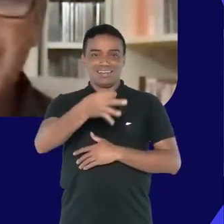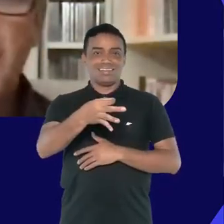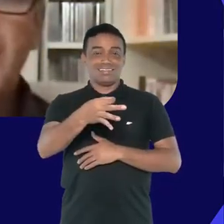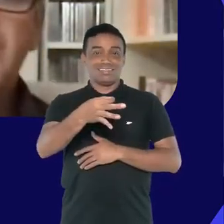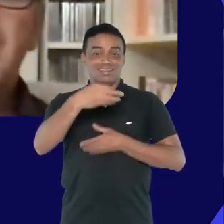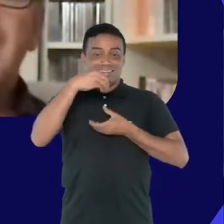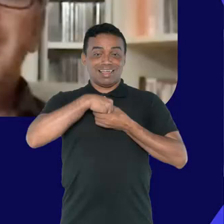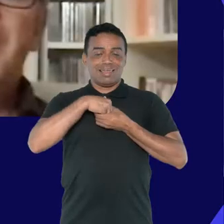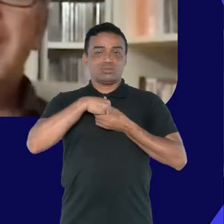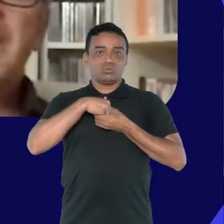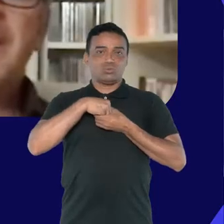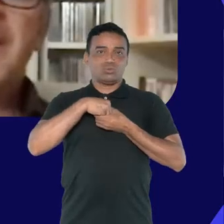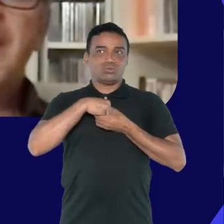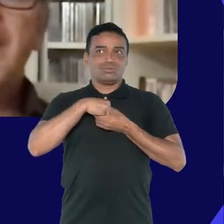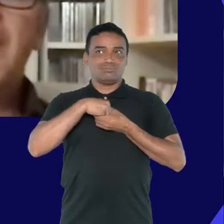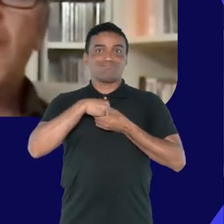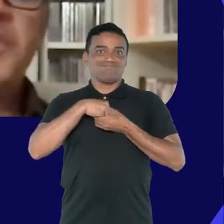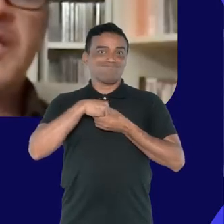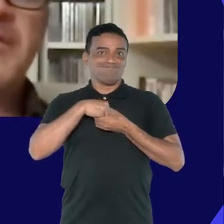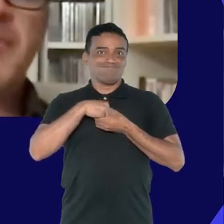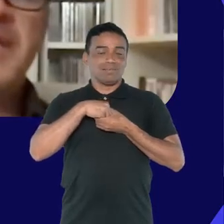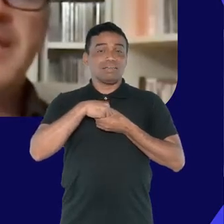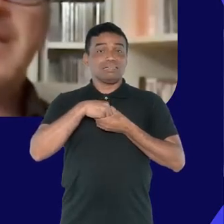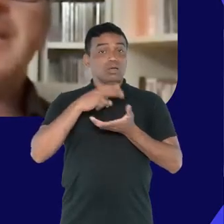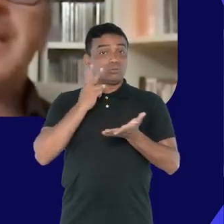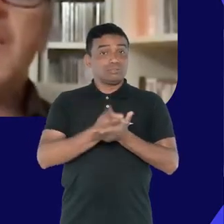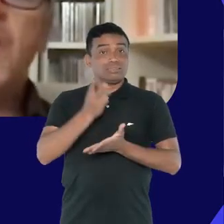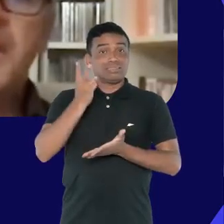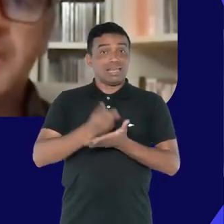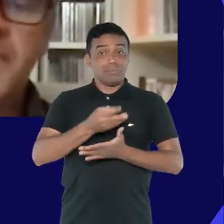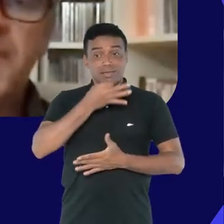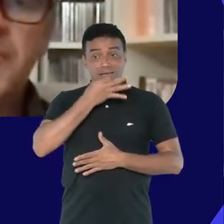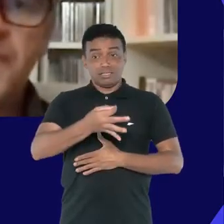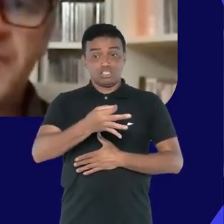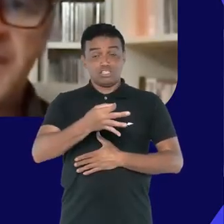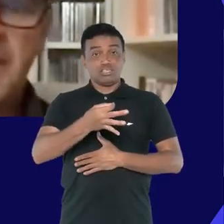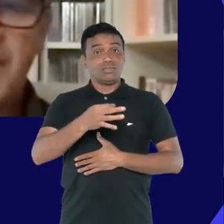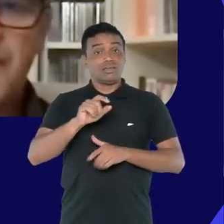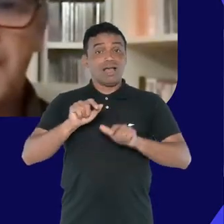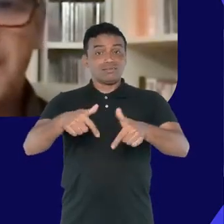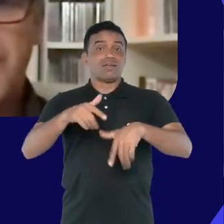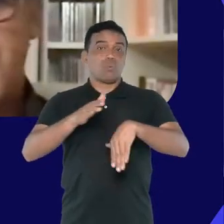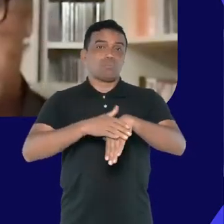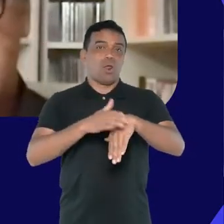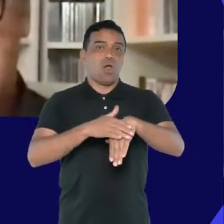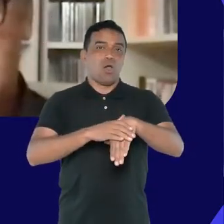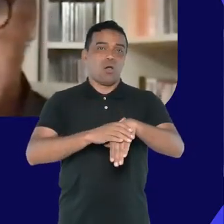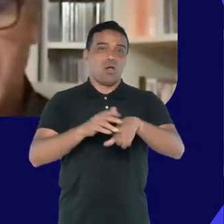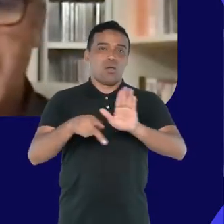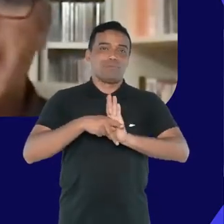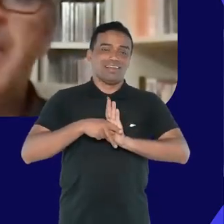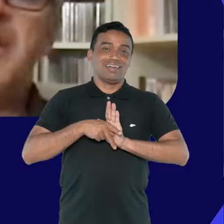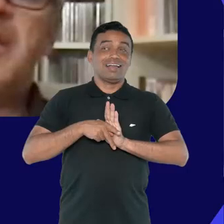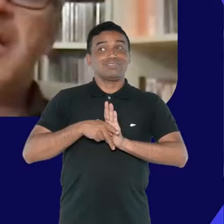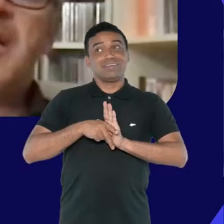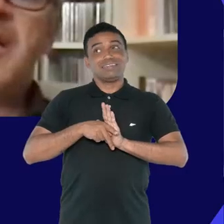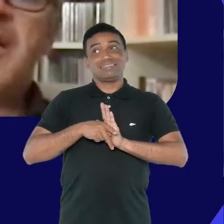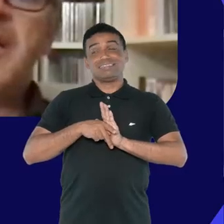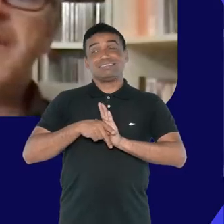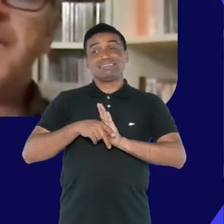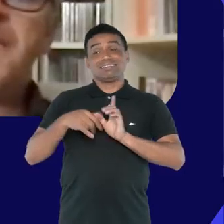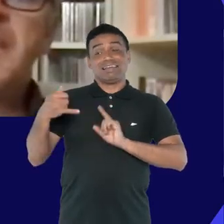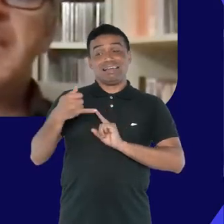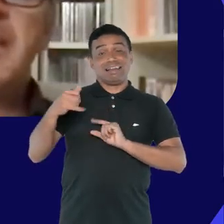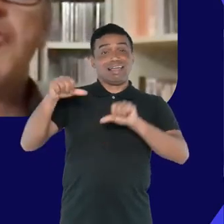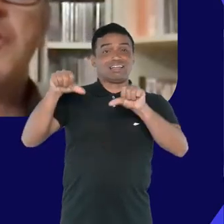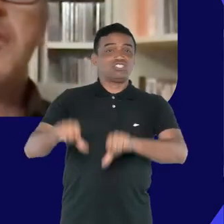levamos dentro de nós e que constantemente criticam aquilo que vamos fazendo, às vezes de uma forma negativa, não é?